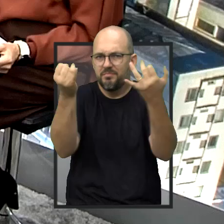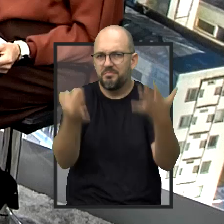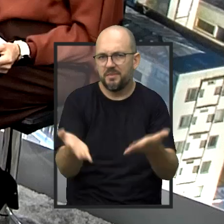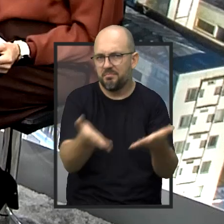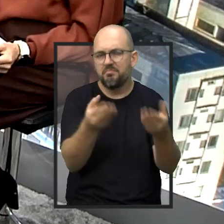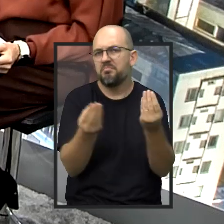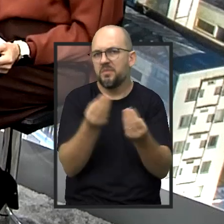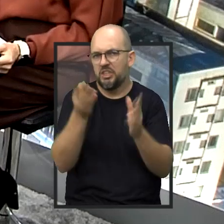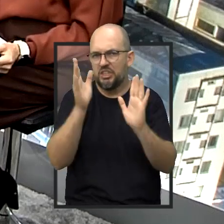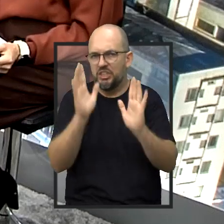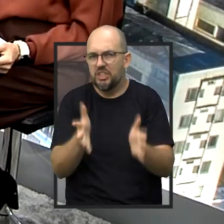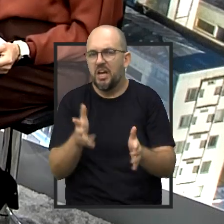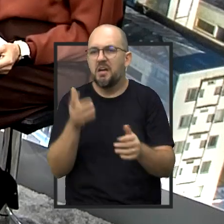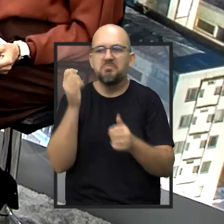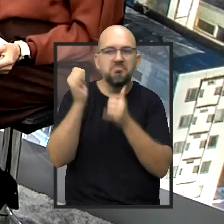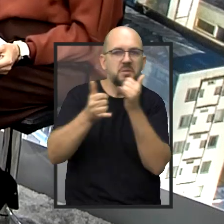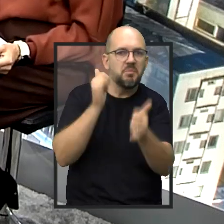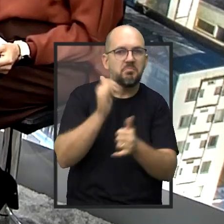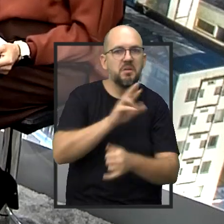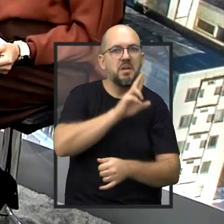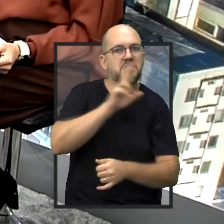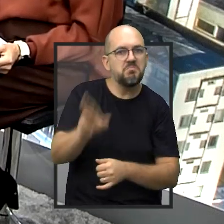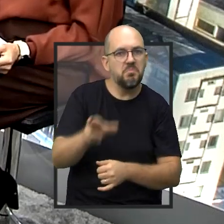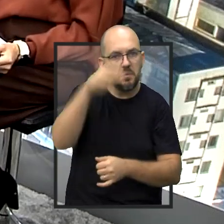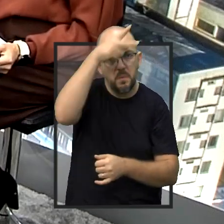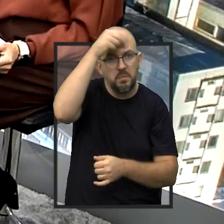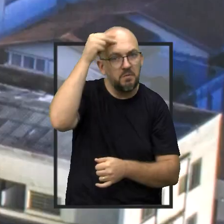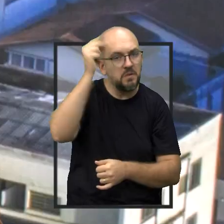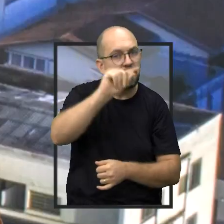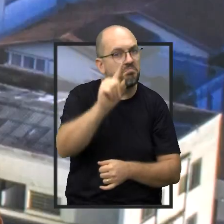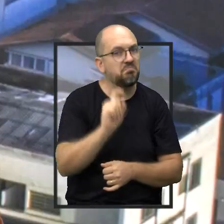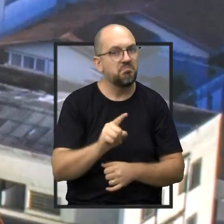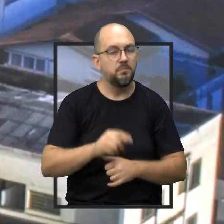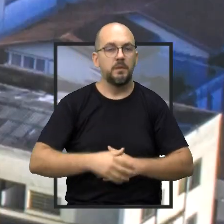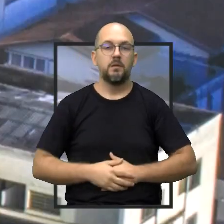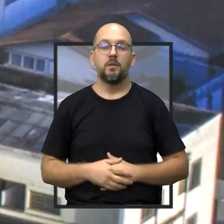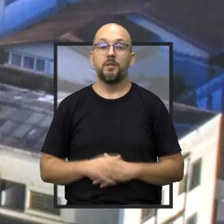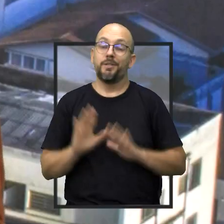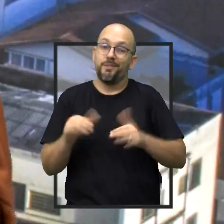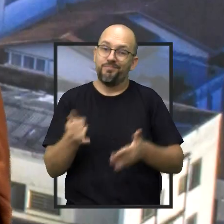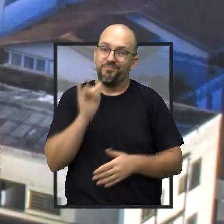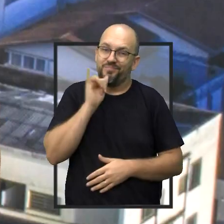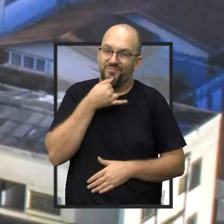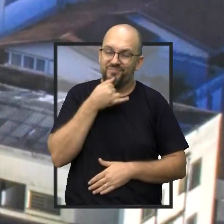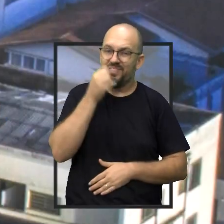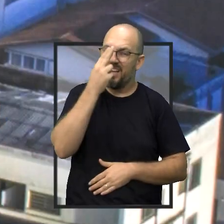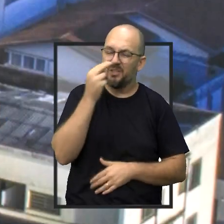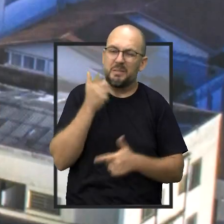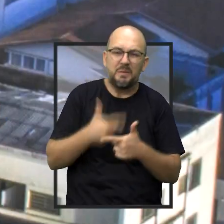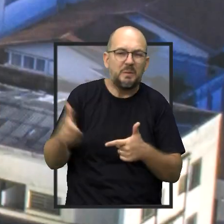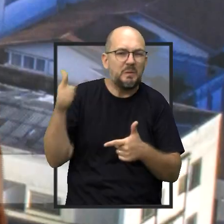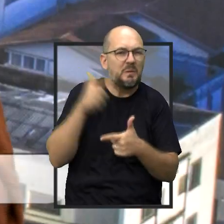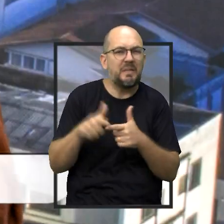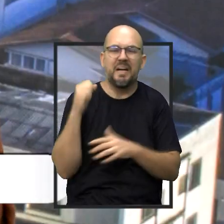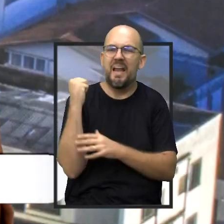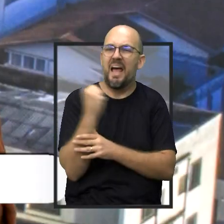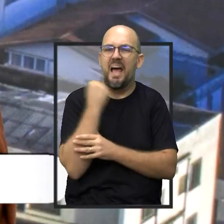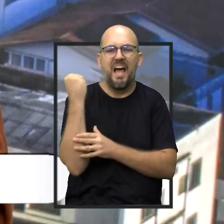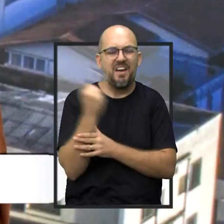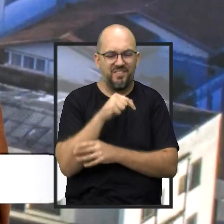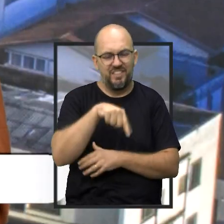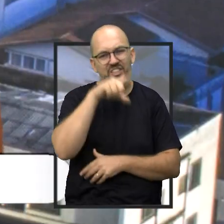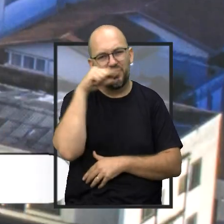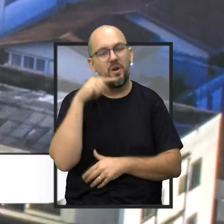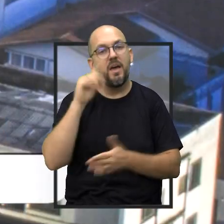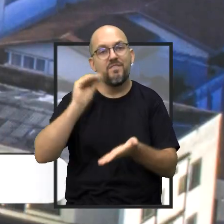para a gente se já também chegou alguma resposta por parte da prefeitura. Infelizmente, Ângelo, um problema muito grave na nossa cidade, que é a falta